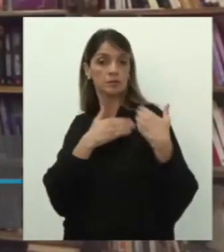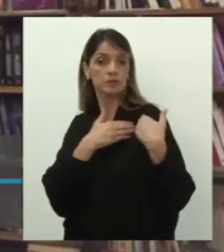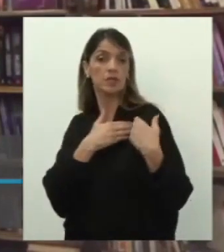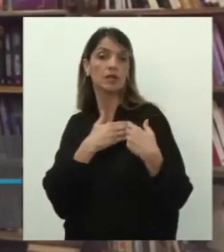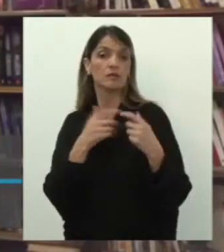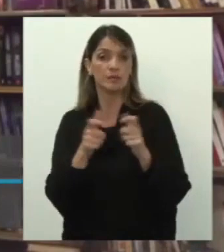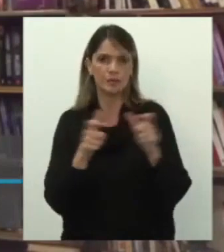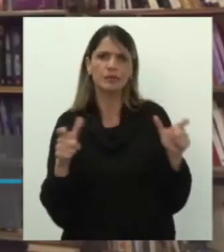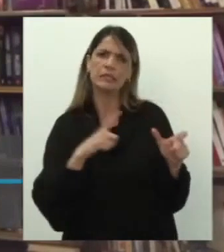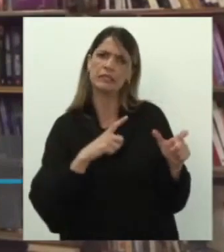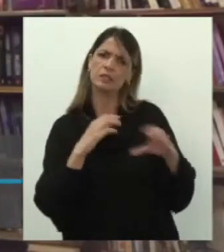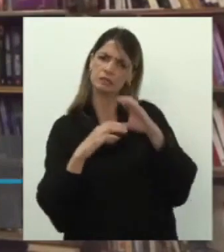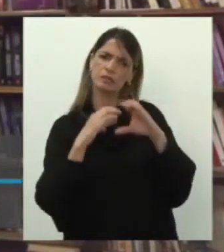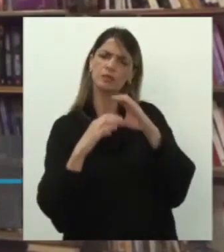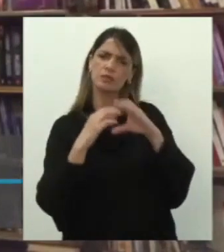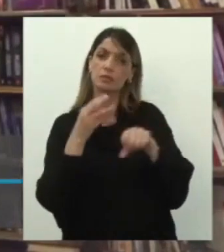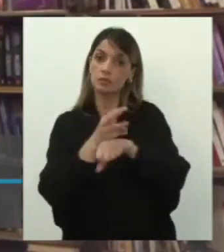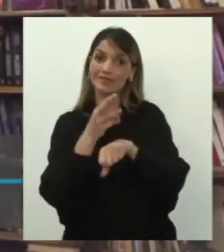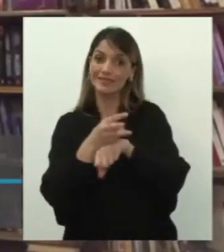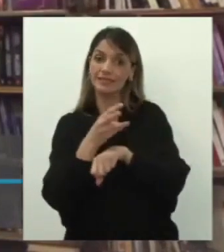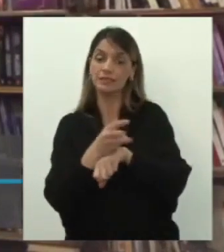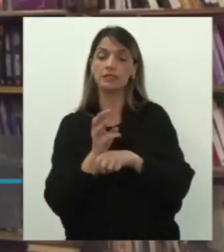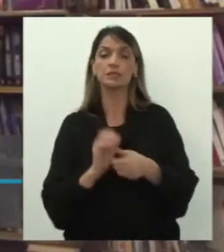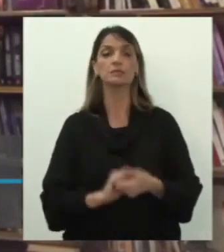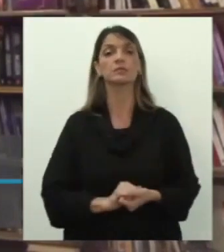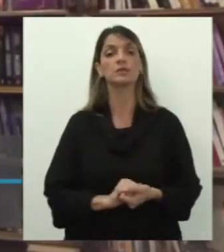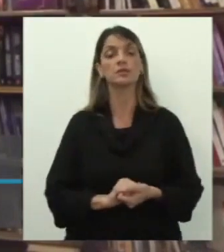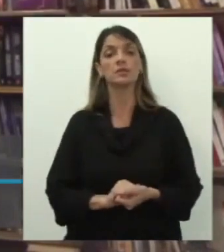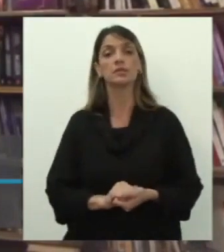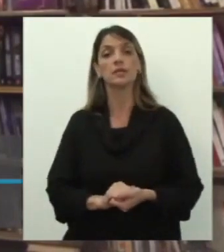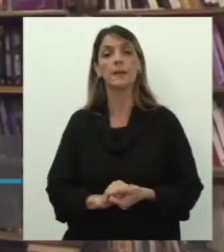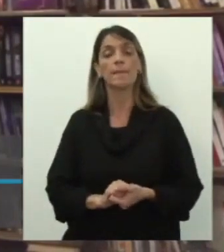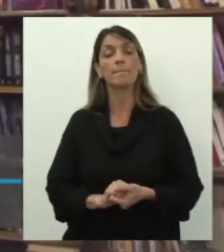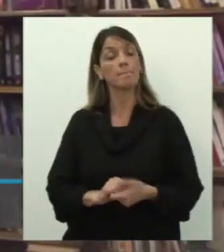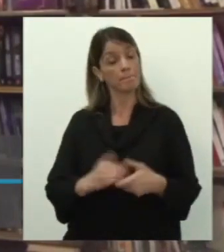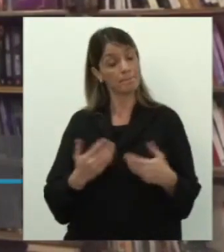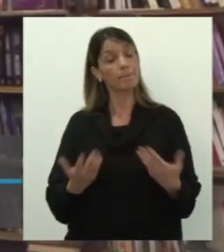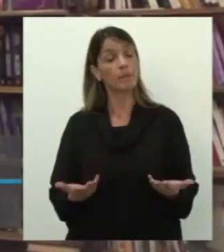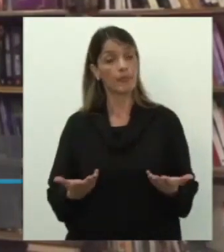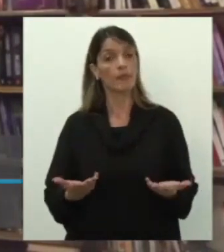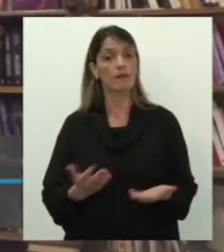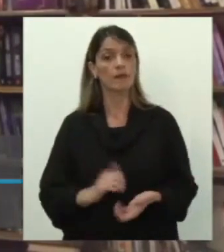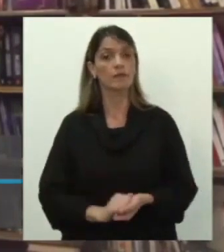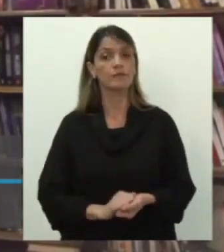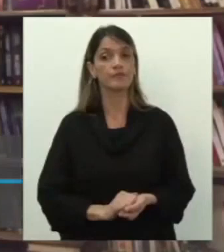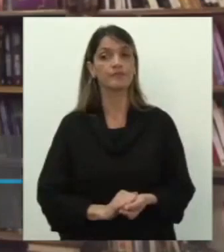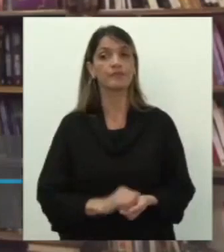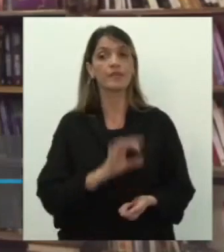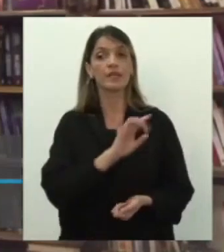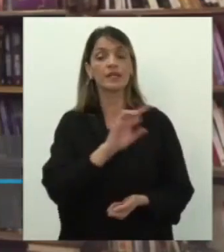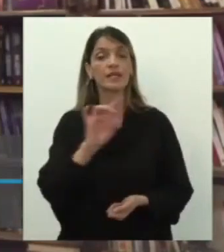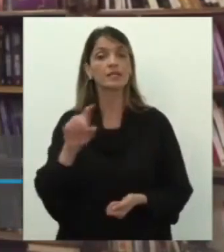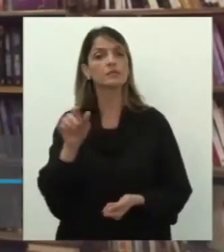comunicação na nossa comunidade escolar, nós resolvemos que cada professora